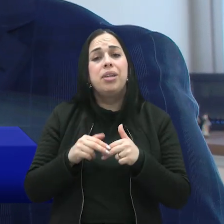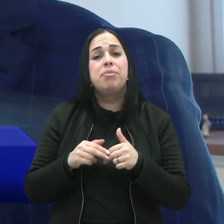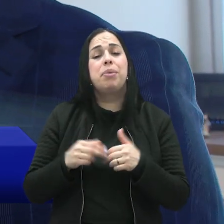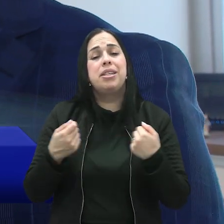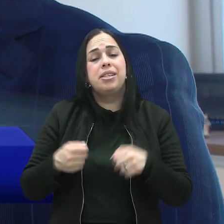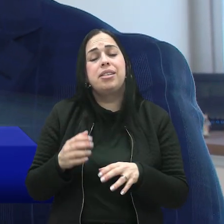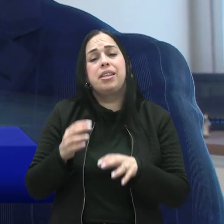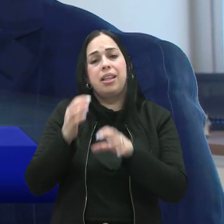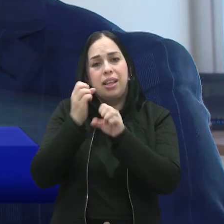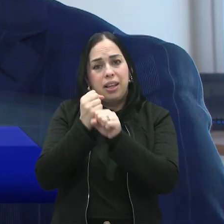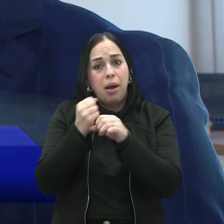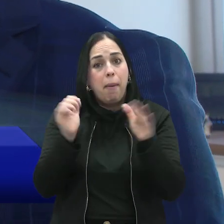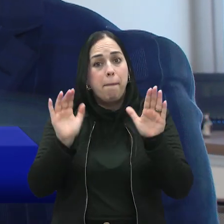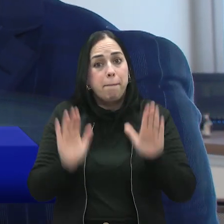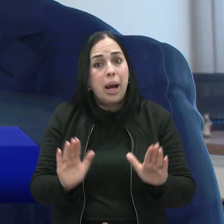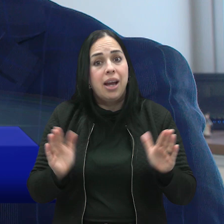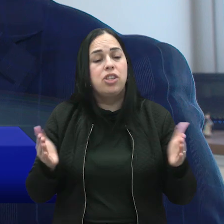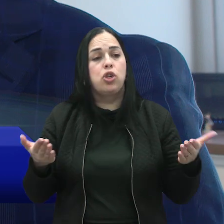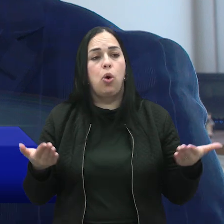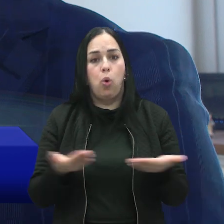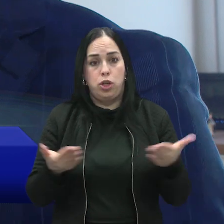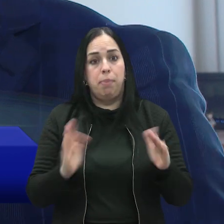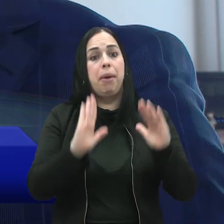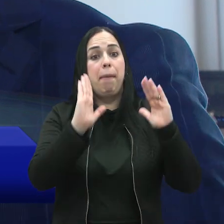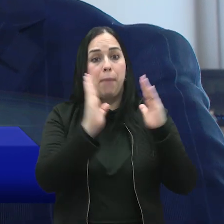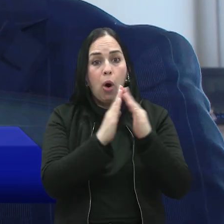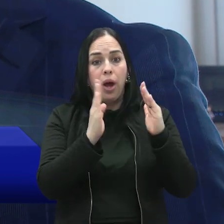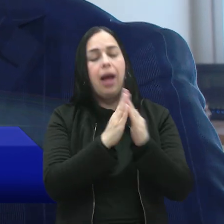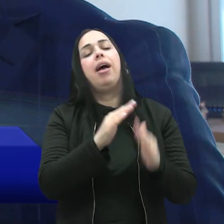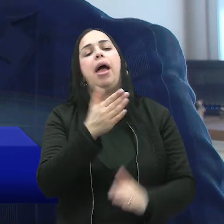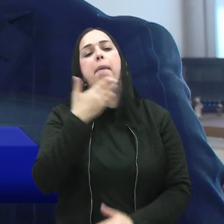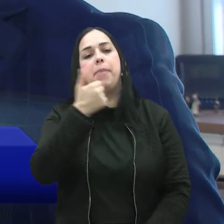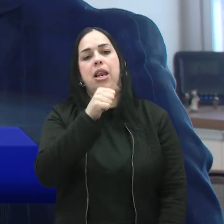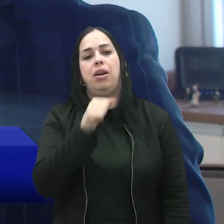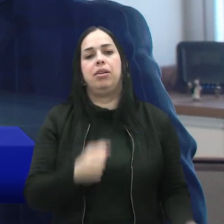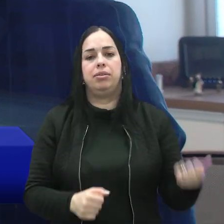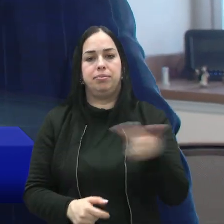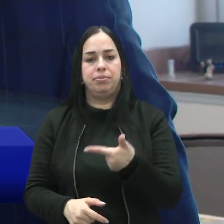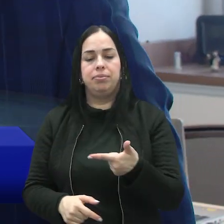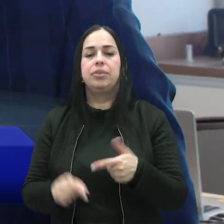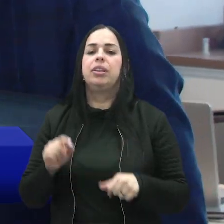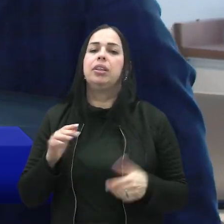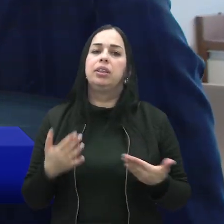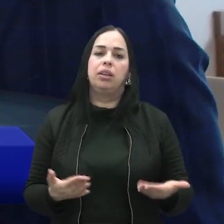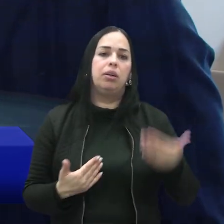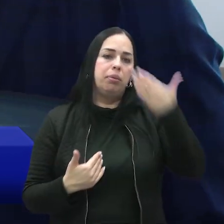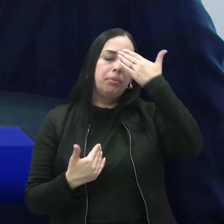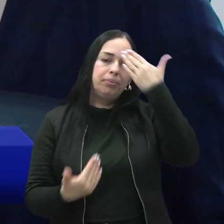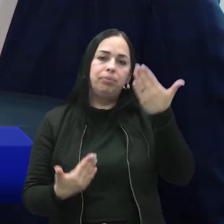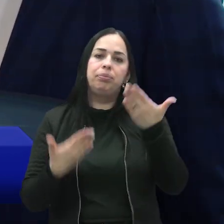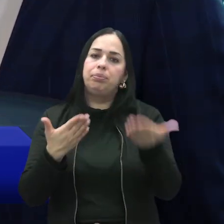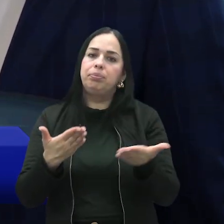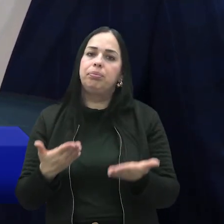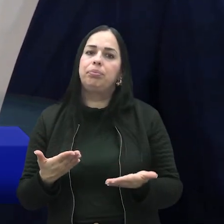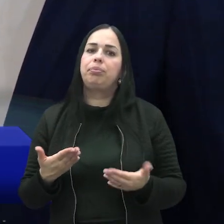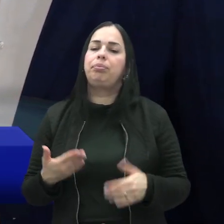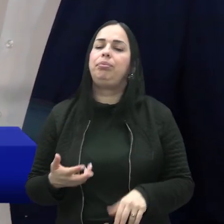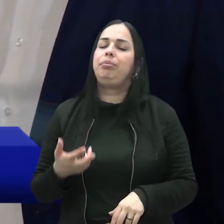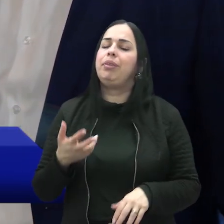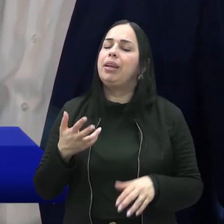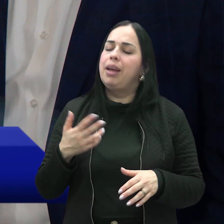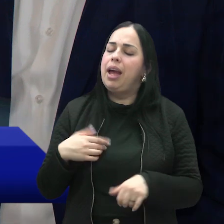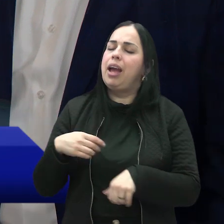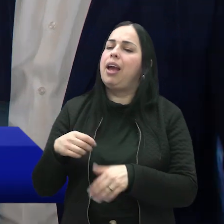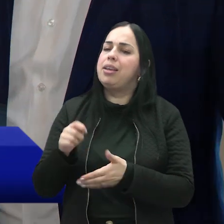lápis. Mas em termos de hoje, como moradia, a compra é mais garantida. É isso, Victor, muito obrigada. Então, Fran, é sentar,